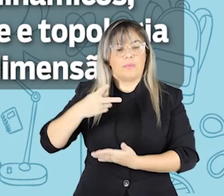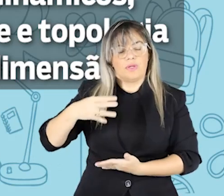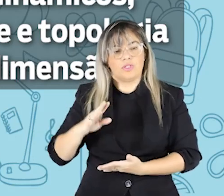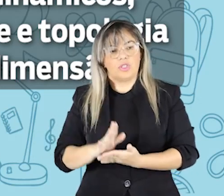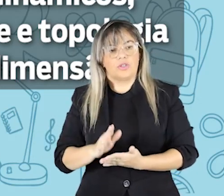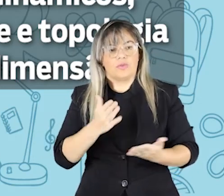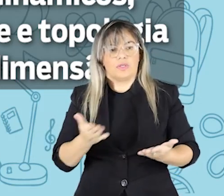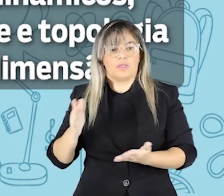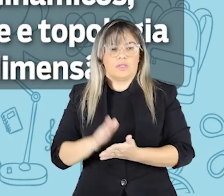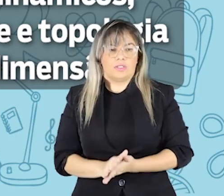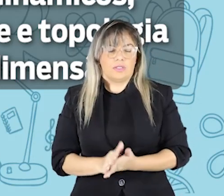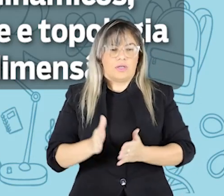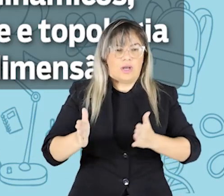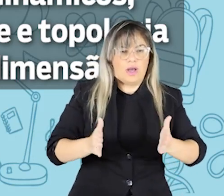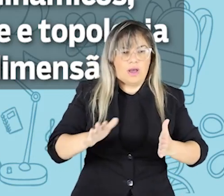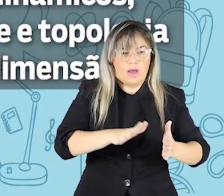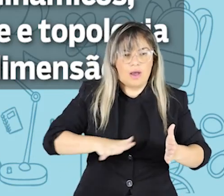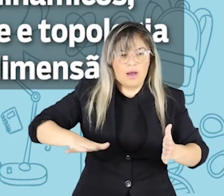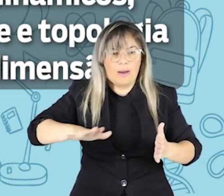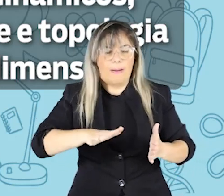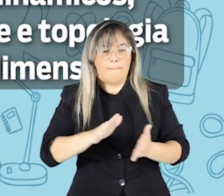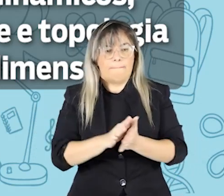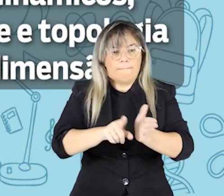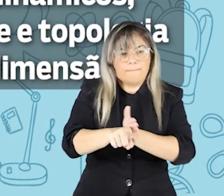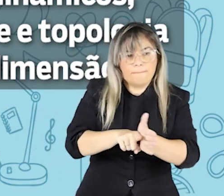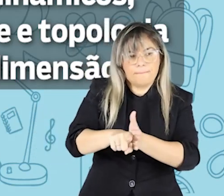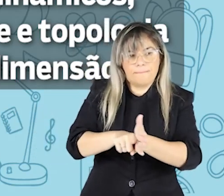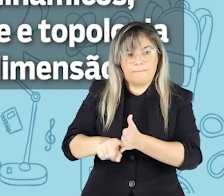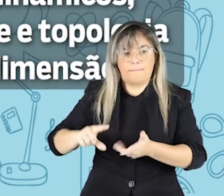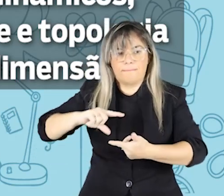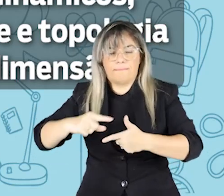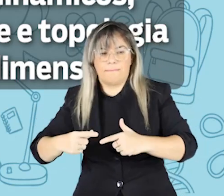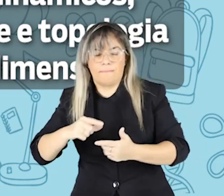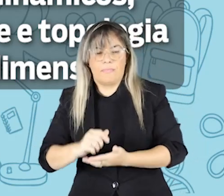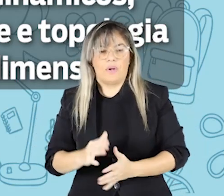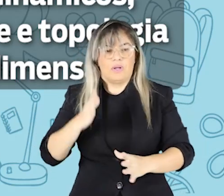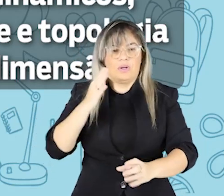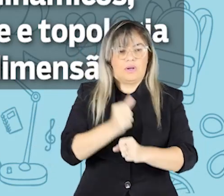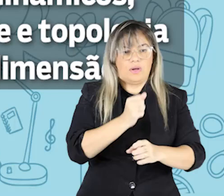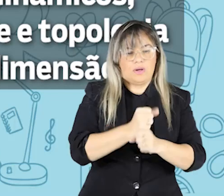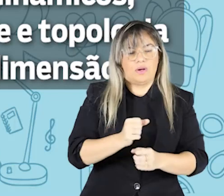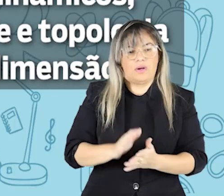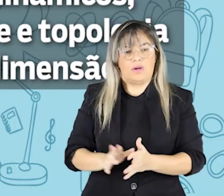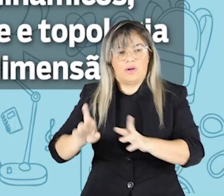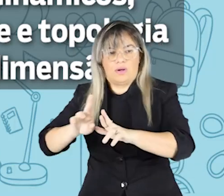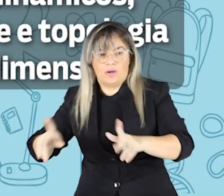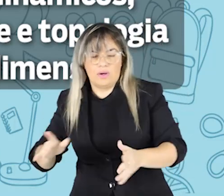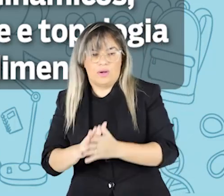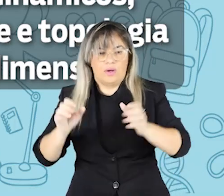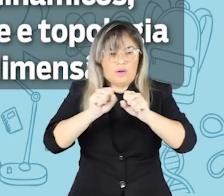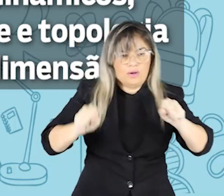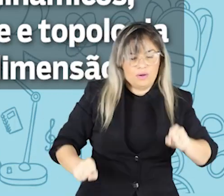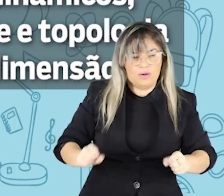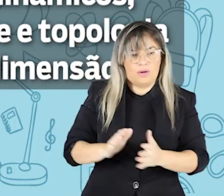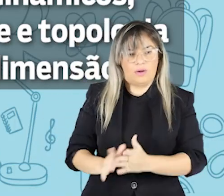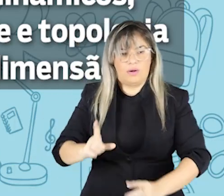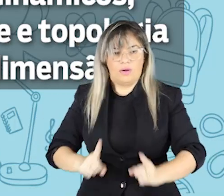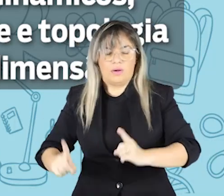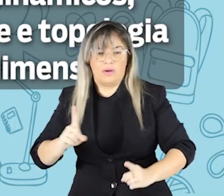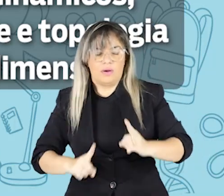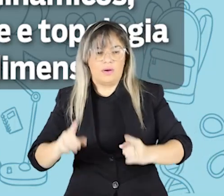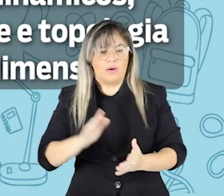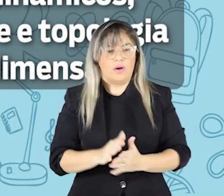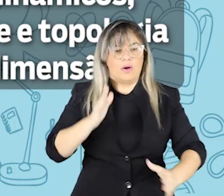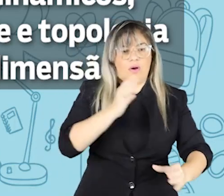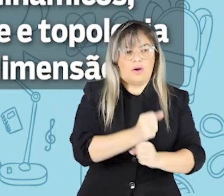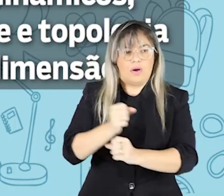de pesquisa estava a geometria algébrica, geometria diferencial, sistemas dinâmicos, probabilidade